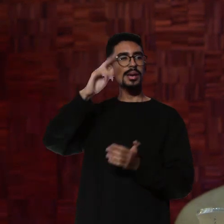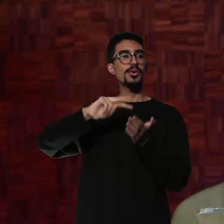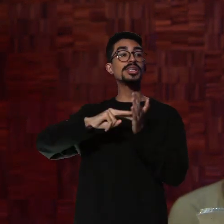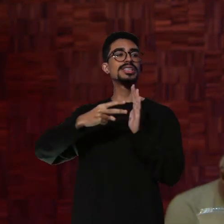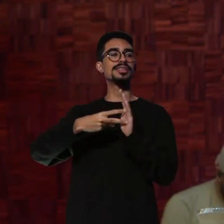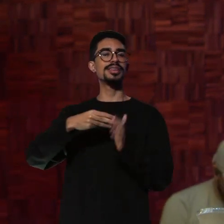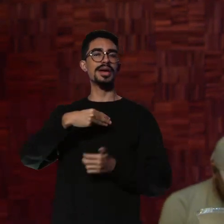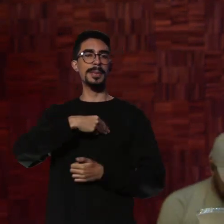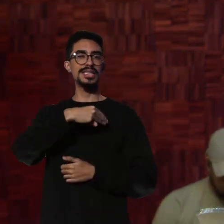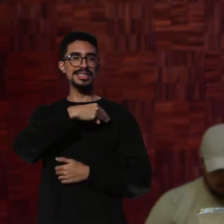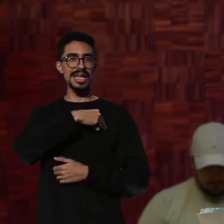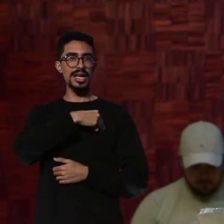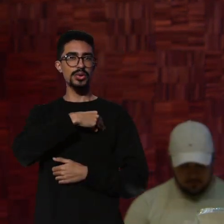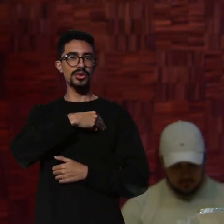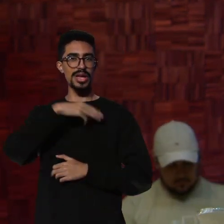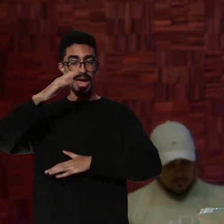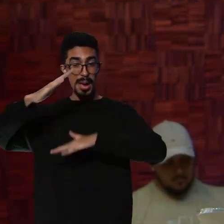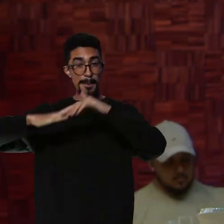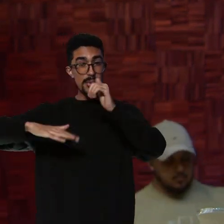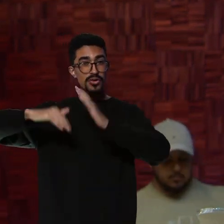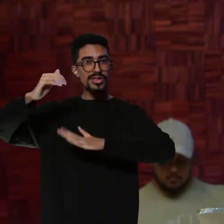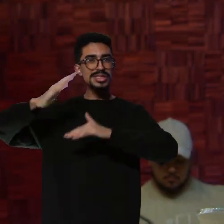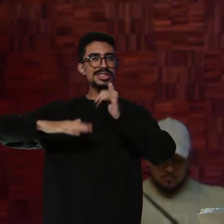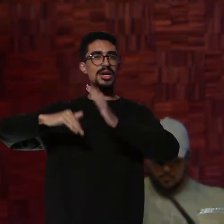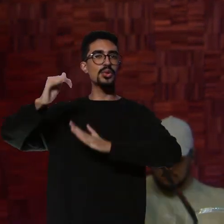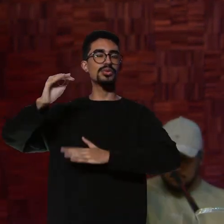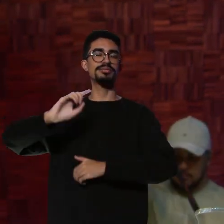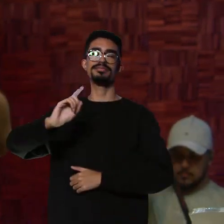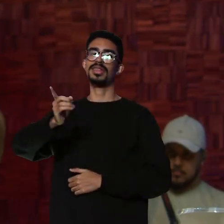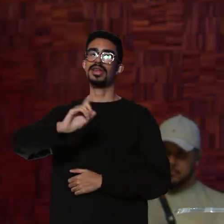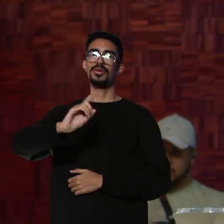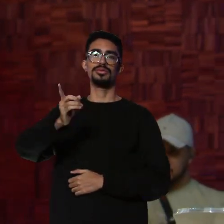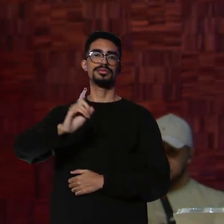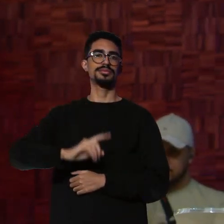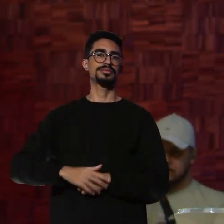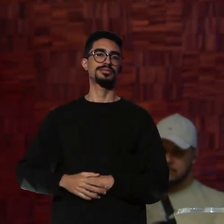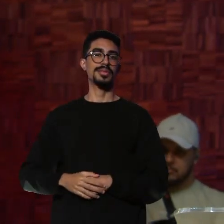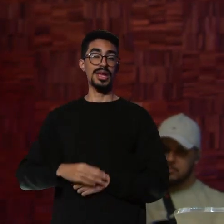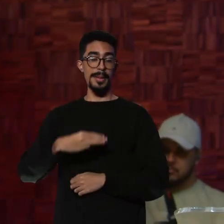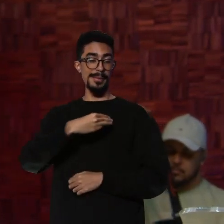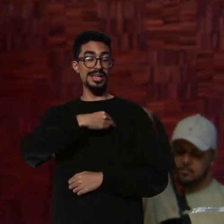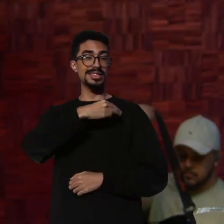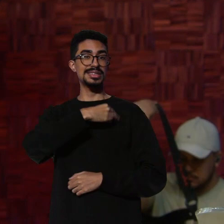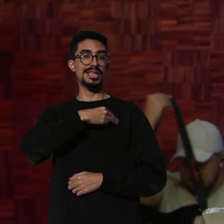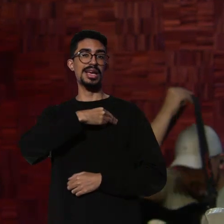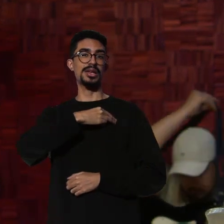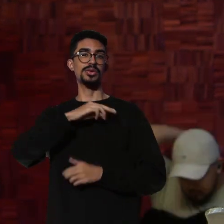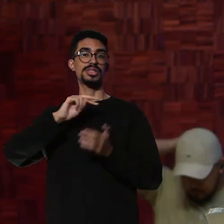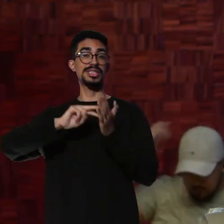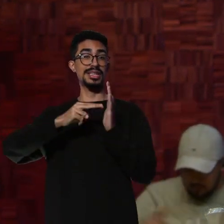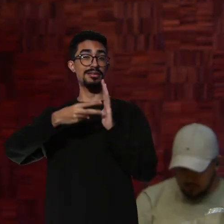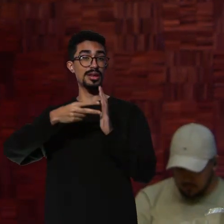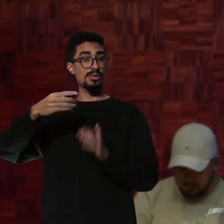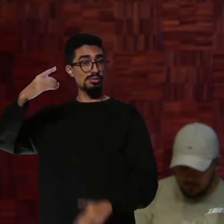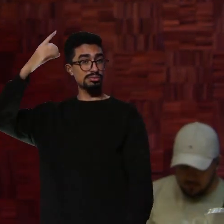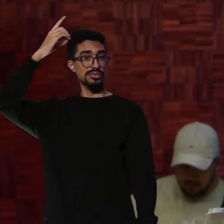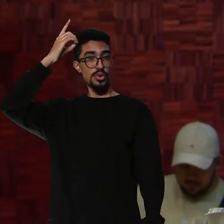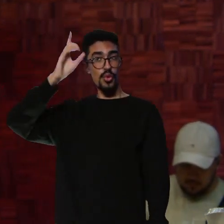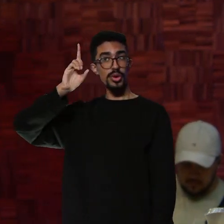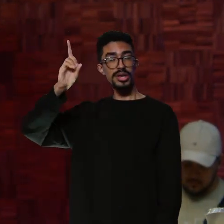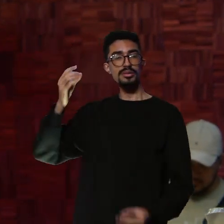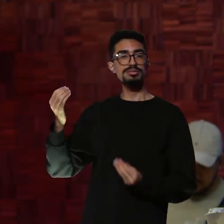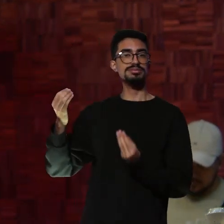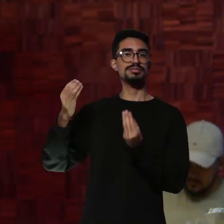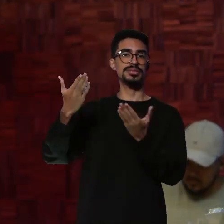vendedor. O teu ministério é levar o reino de Deus. E tudo que faz isso acontecer faz a balança